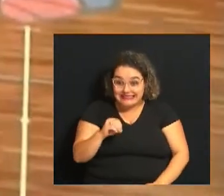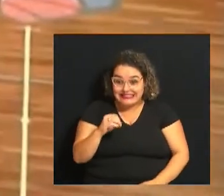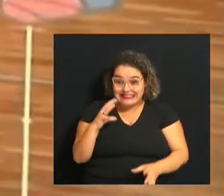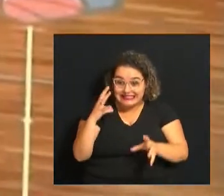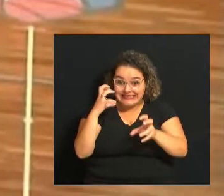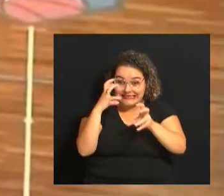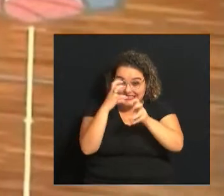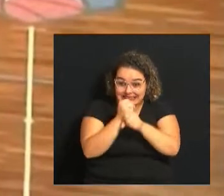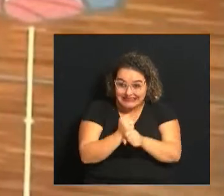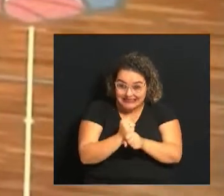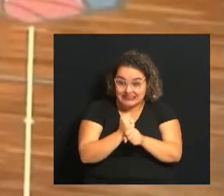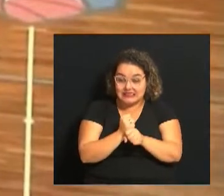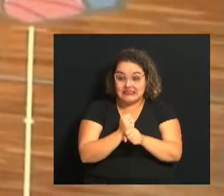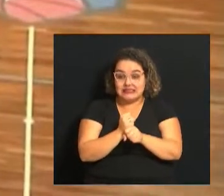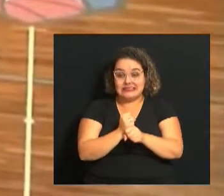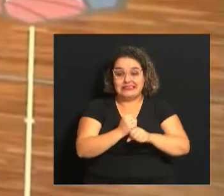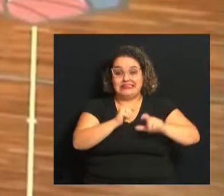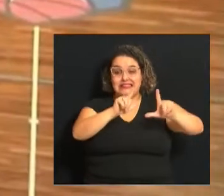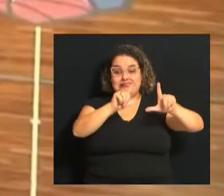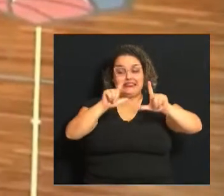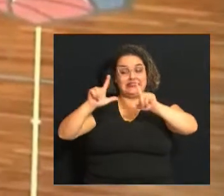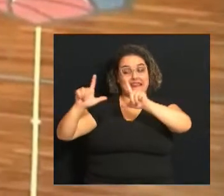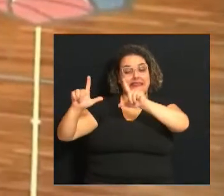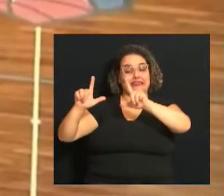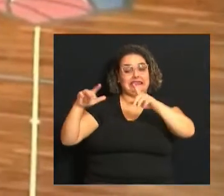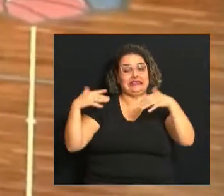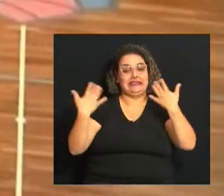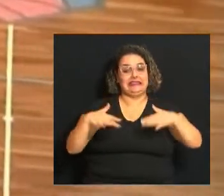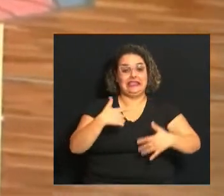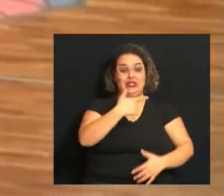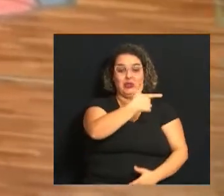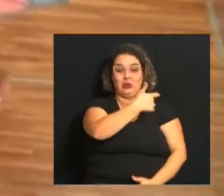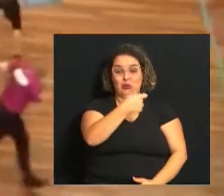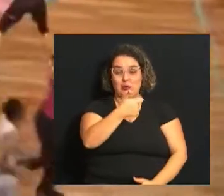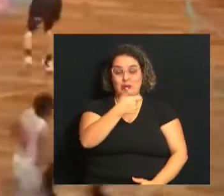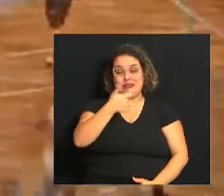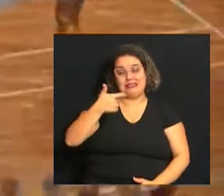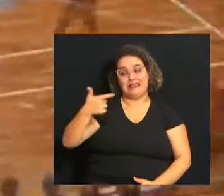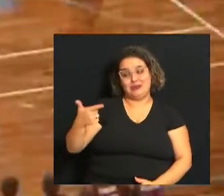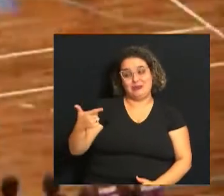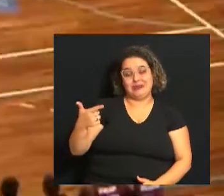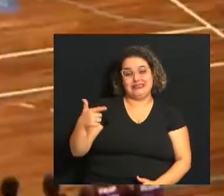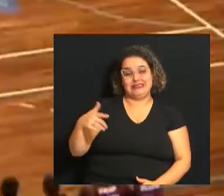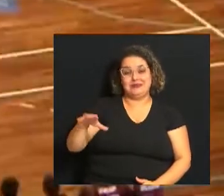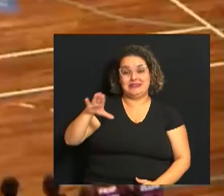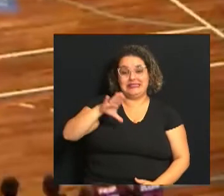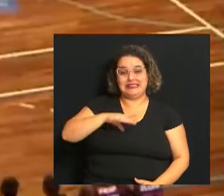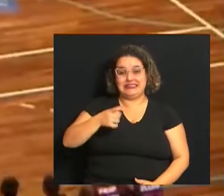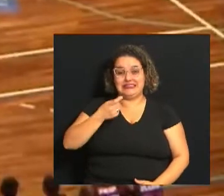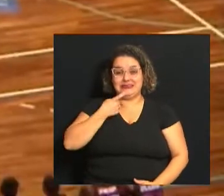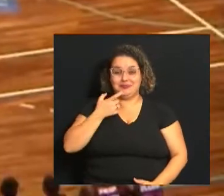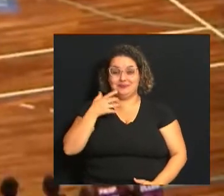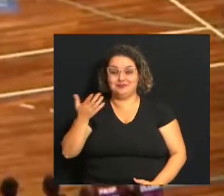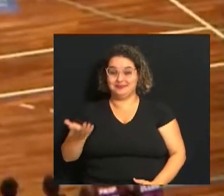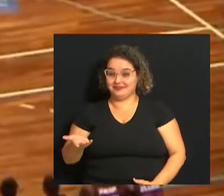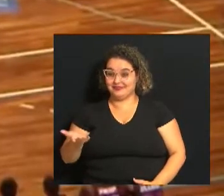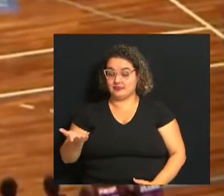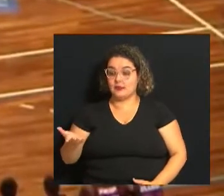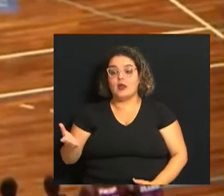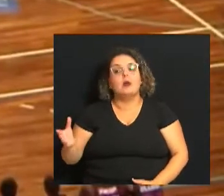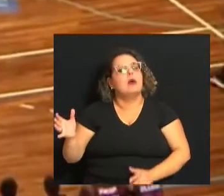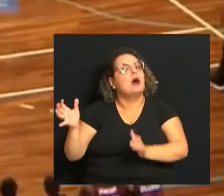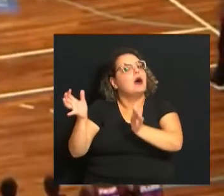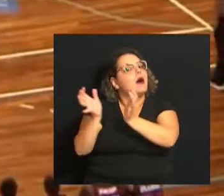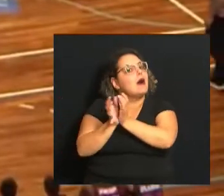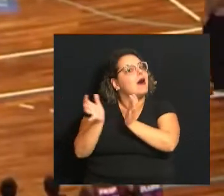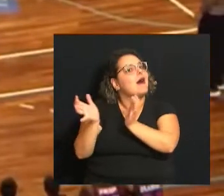no início o placar já mostrava 12-2 para as visitantes. Mas a equipe campineira do